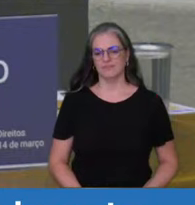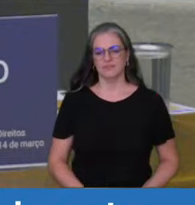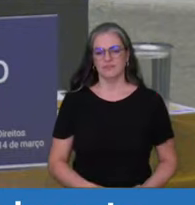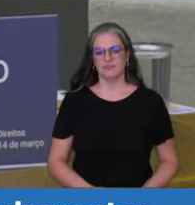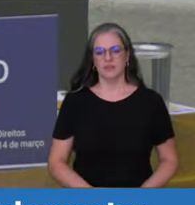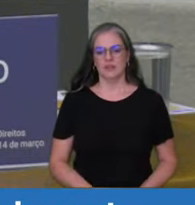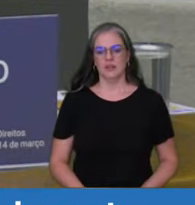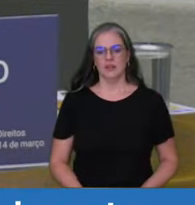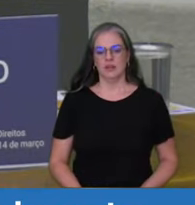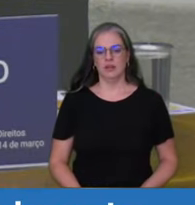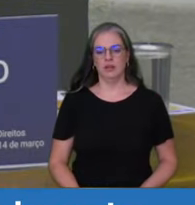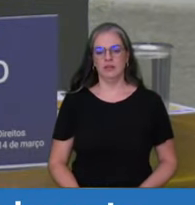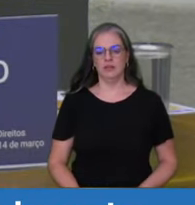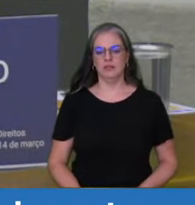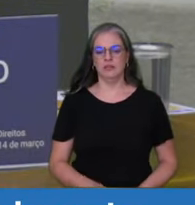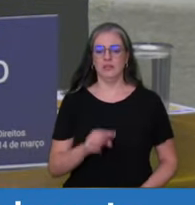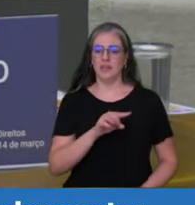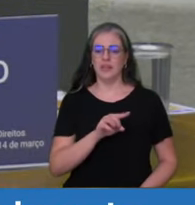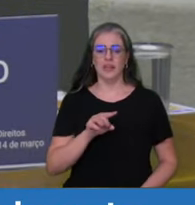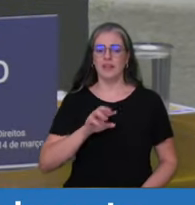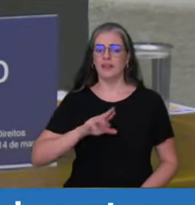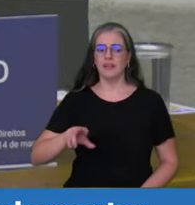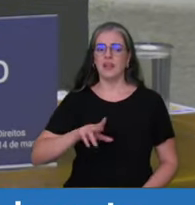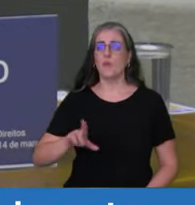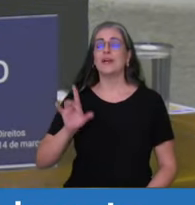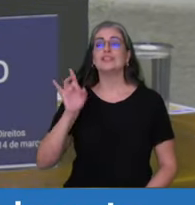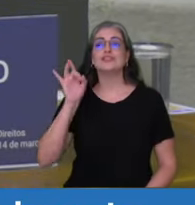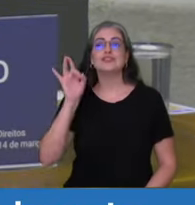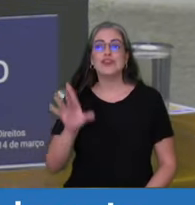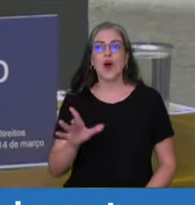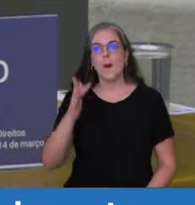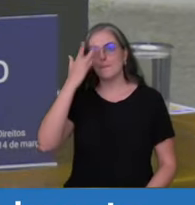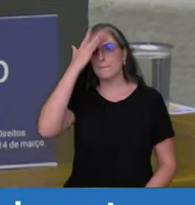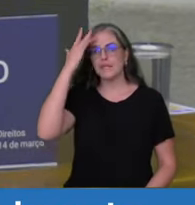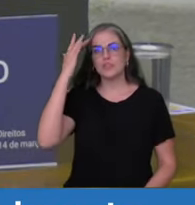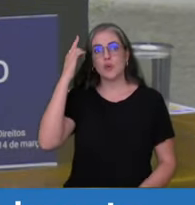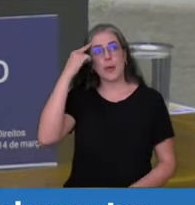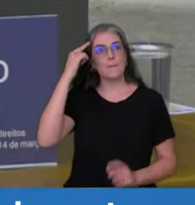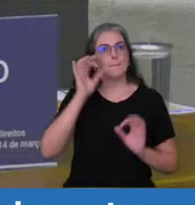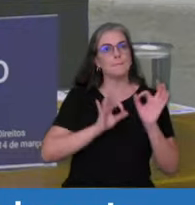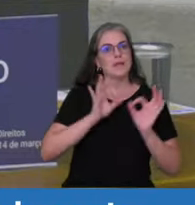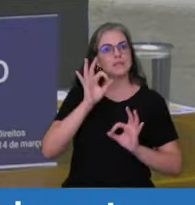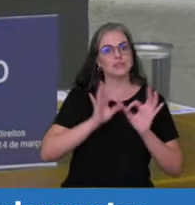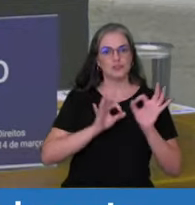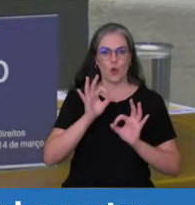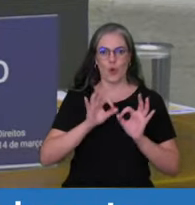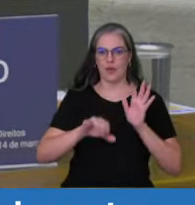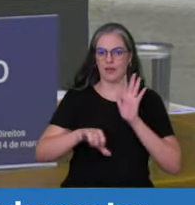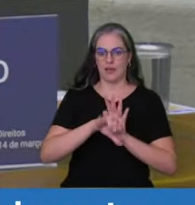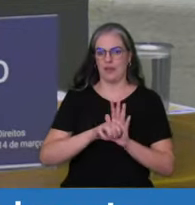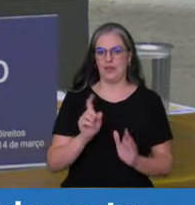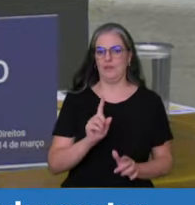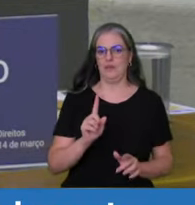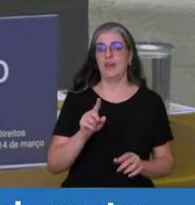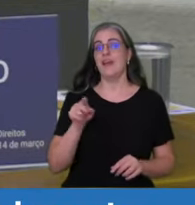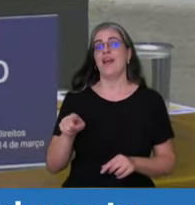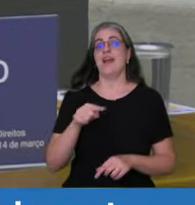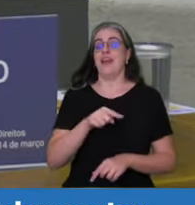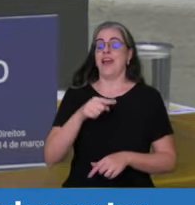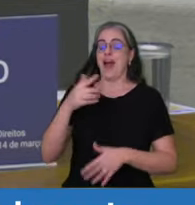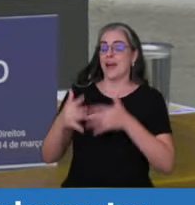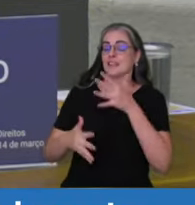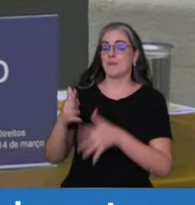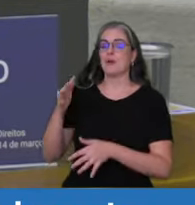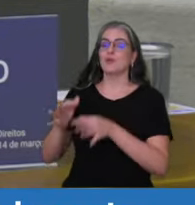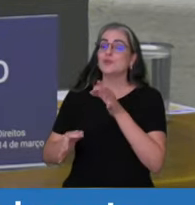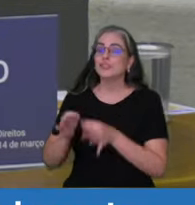Ele não só atrapalhou a investigação, ele gestou, ele arquitetou o crime, né?